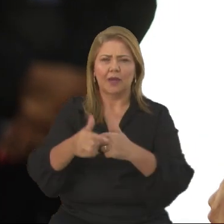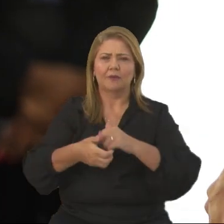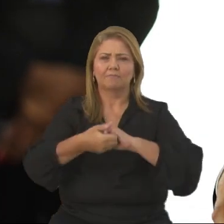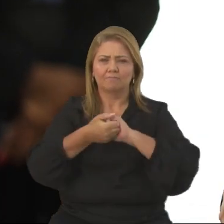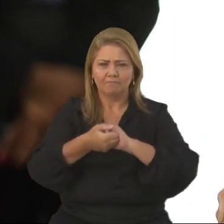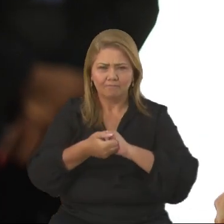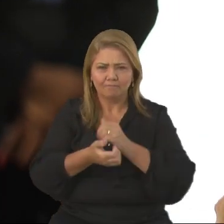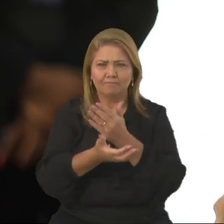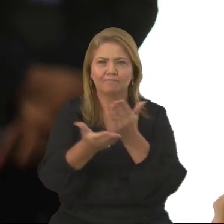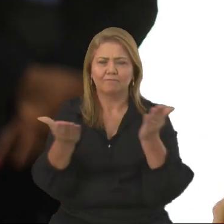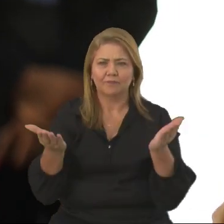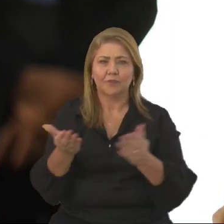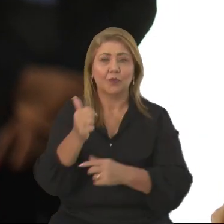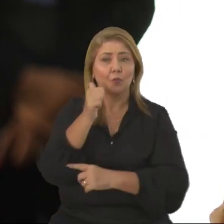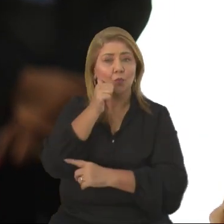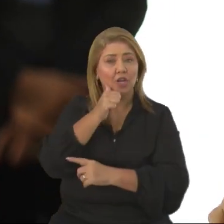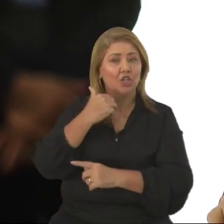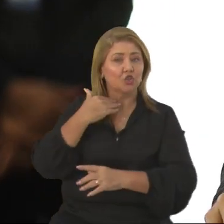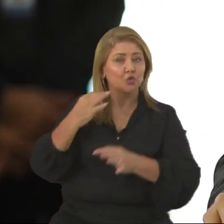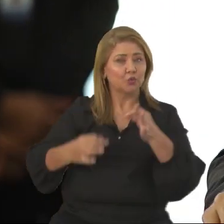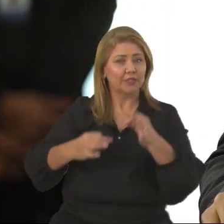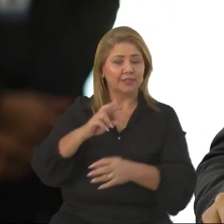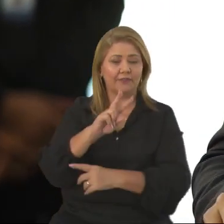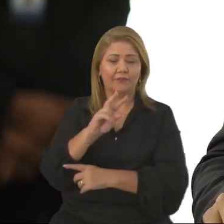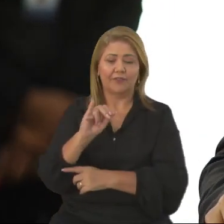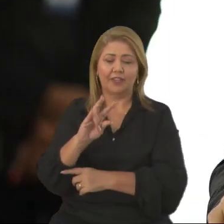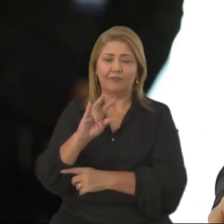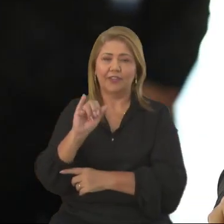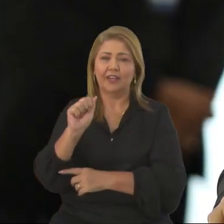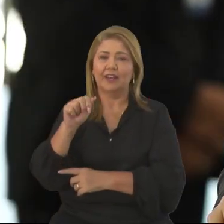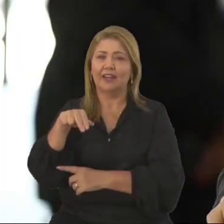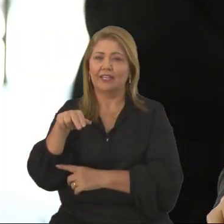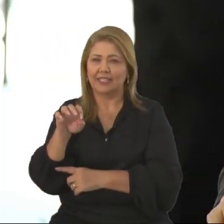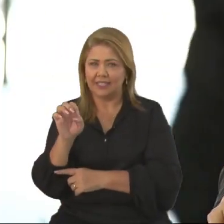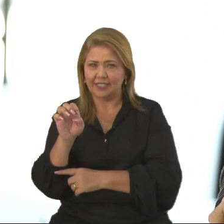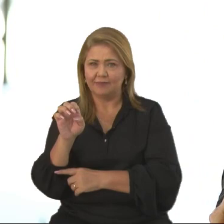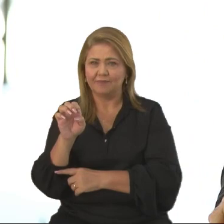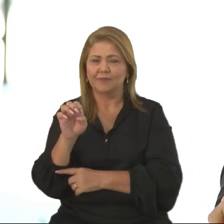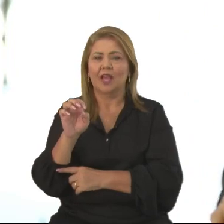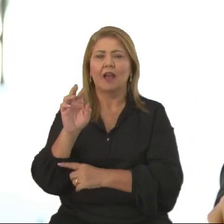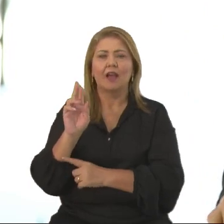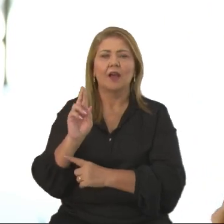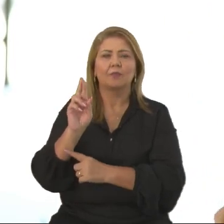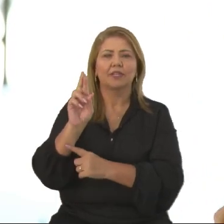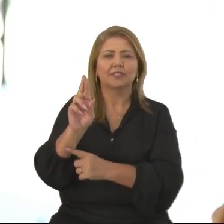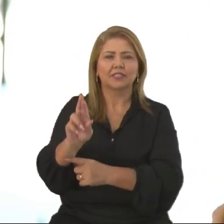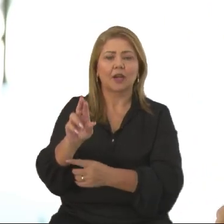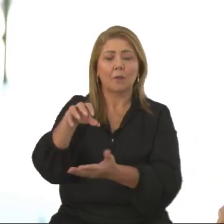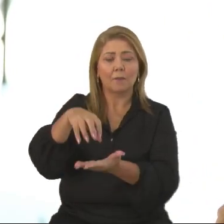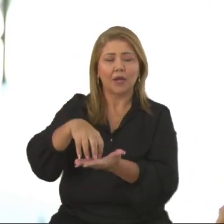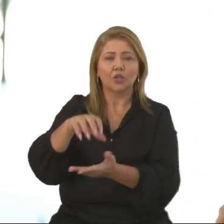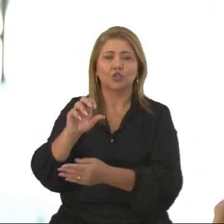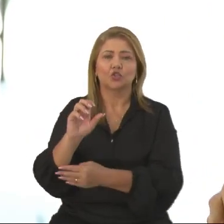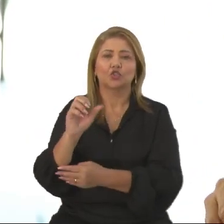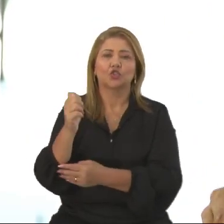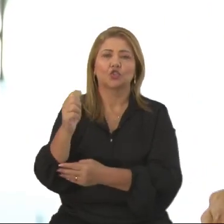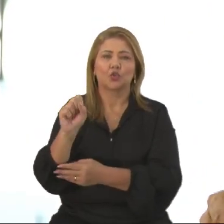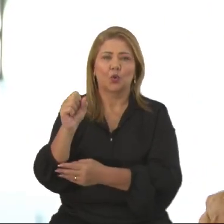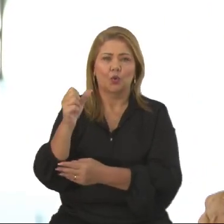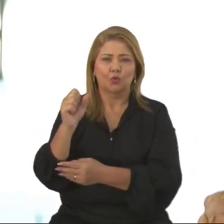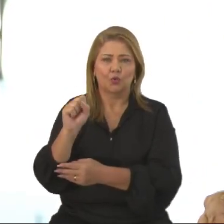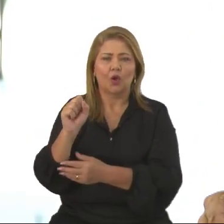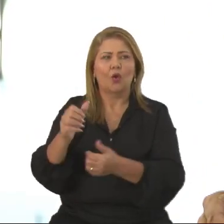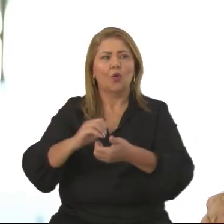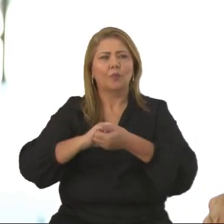Viviane Pereira de Freitas, neste ato representando a Matra 18, na pessoa de quem cumprimentamos todos